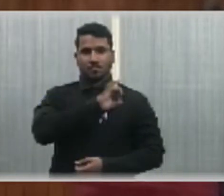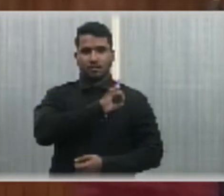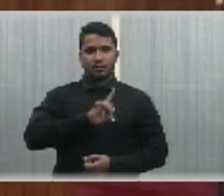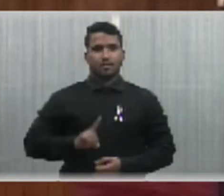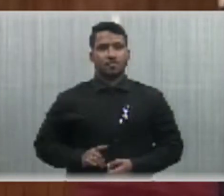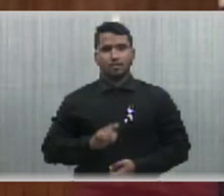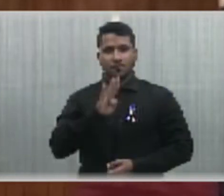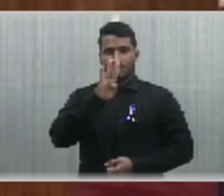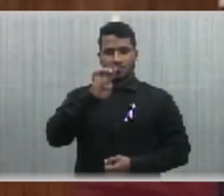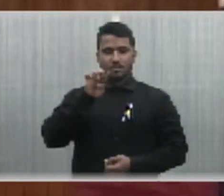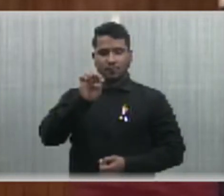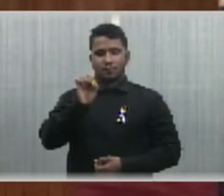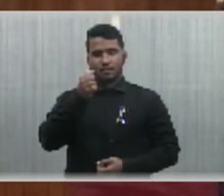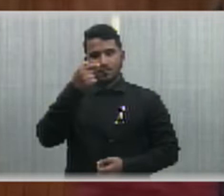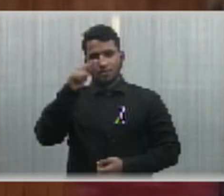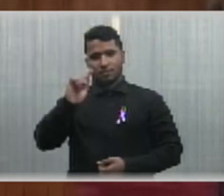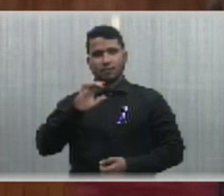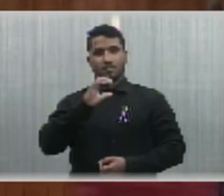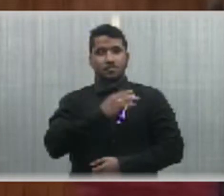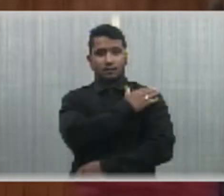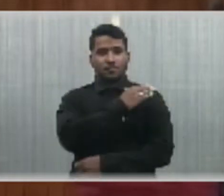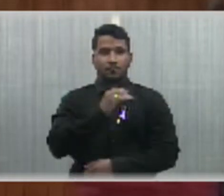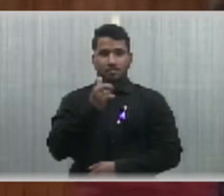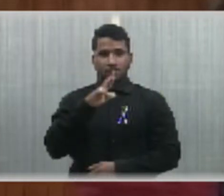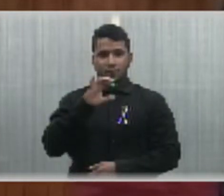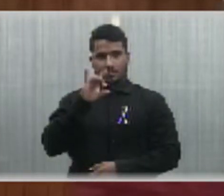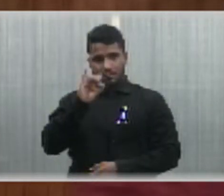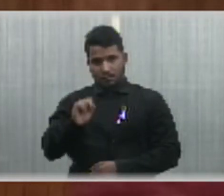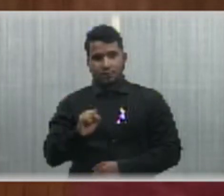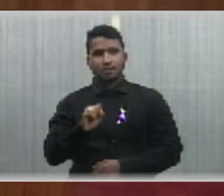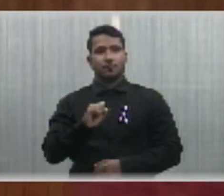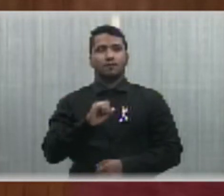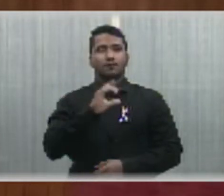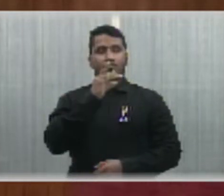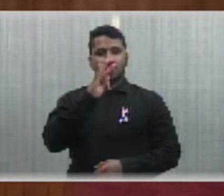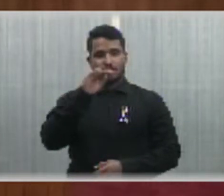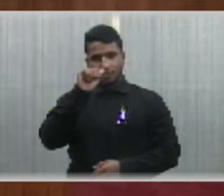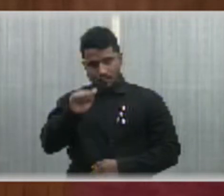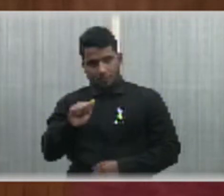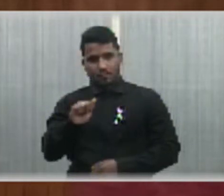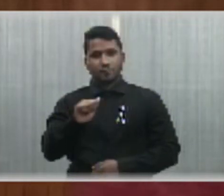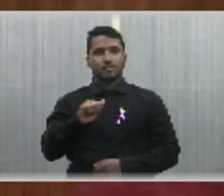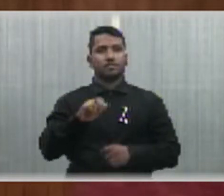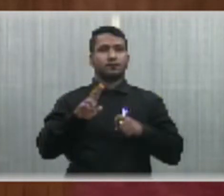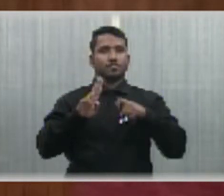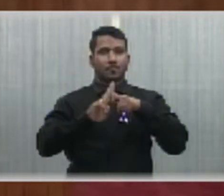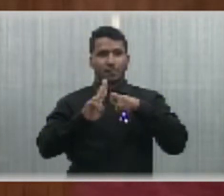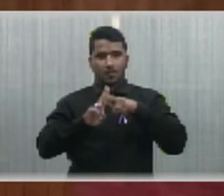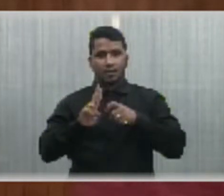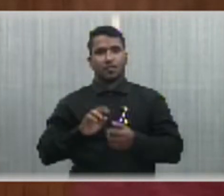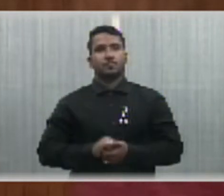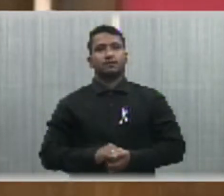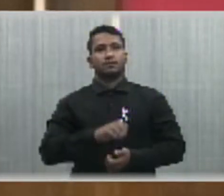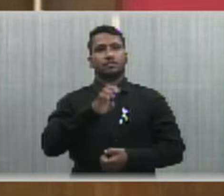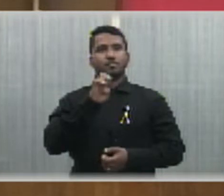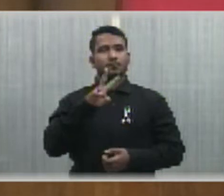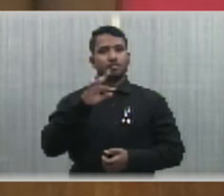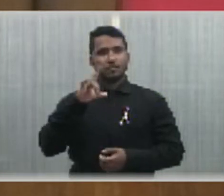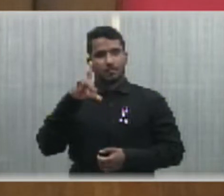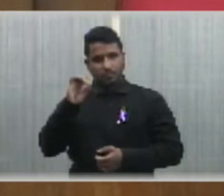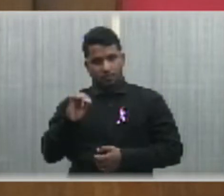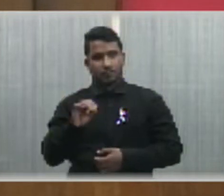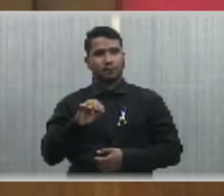deputados Bessá, Coronel Carlos Augusto, Dr. Francisco Costa, Dr. Hélio, Evaldo